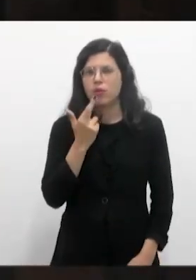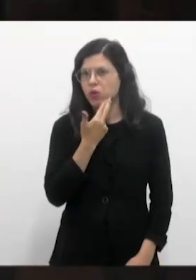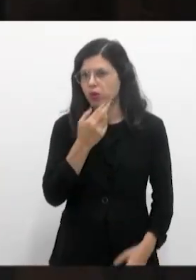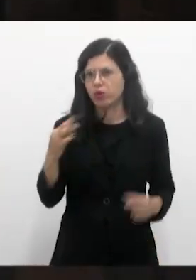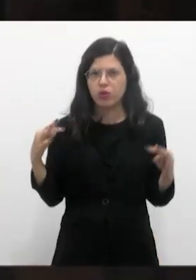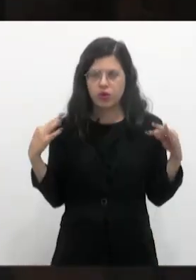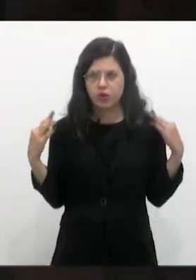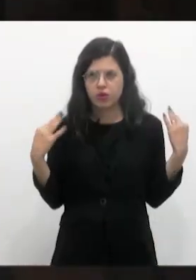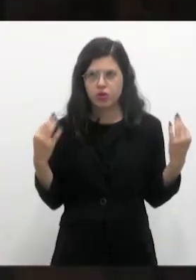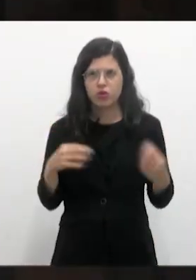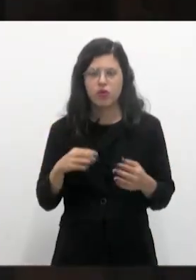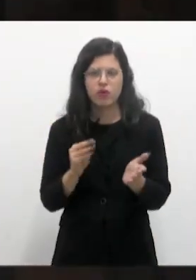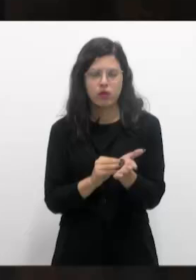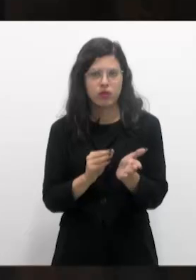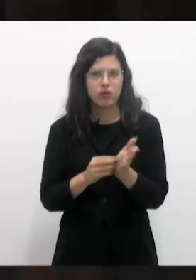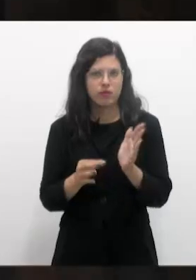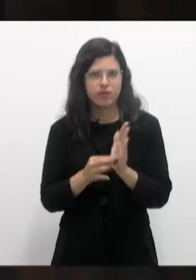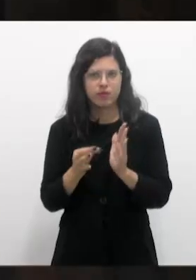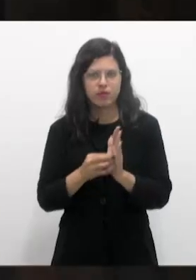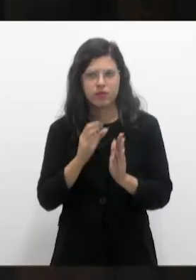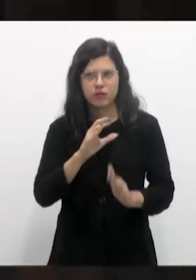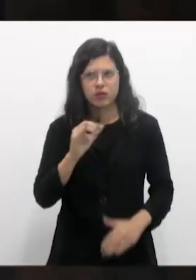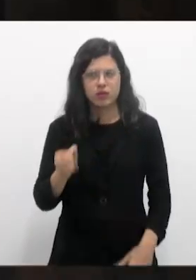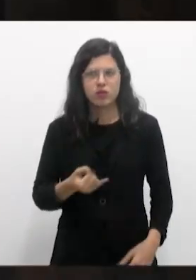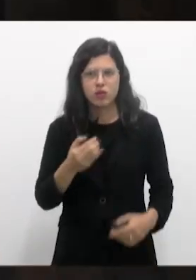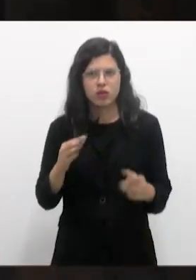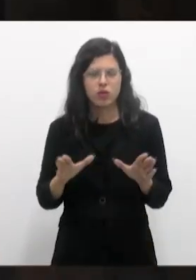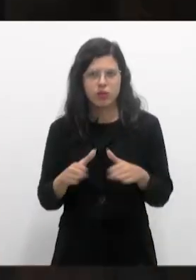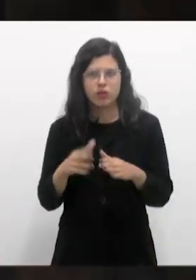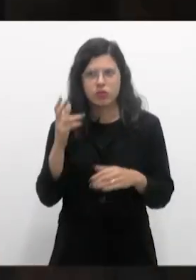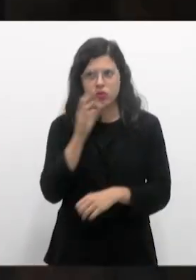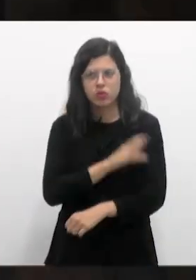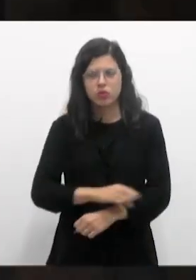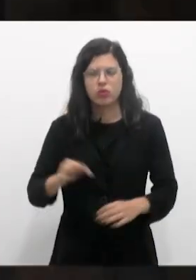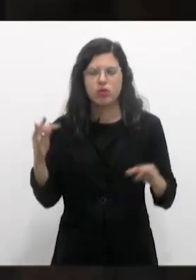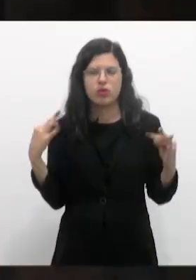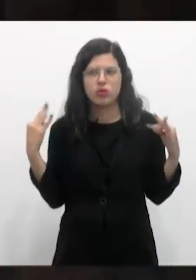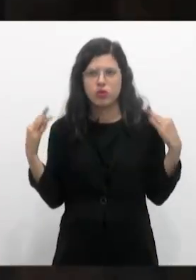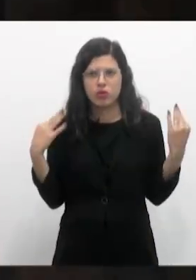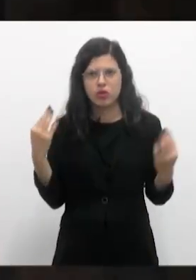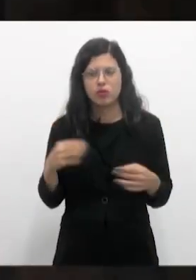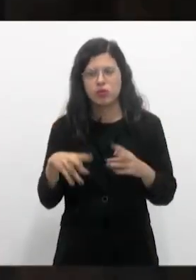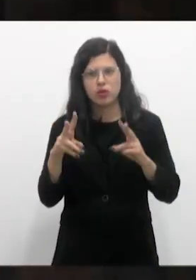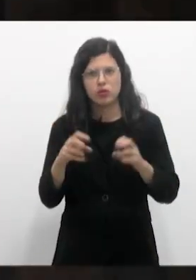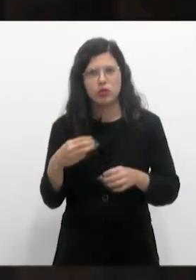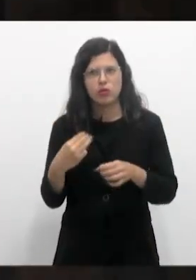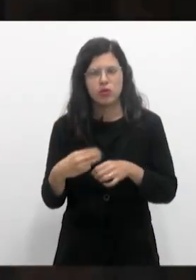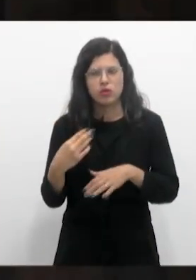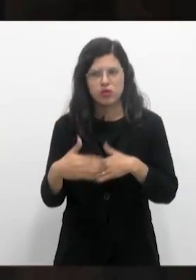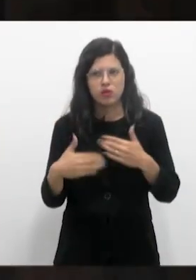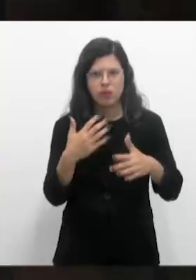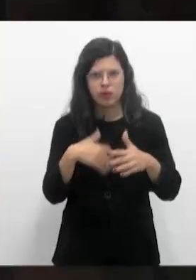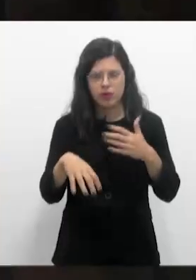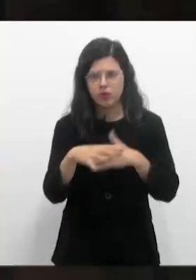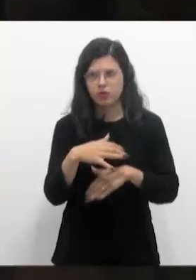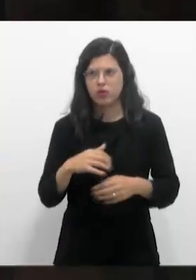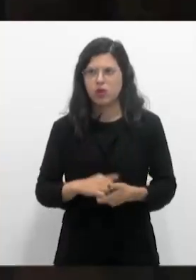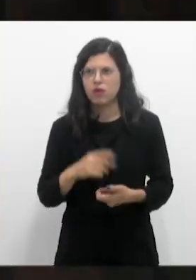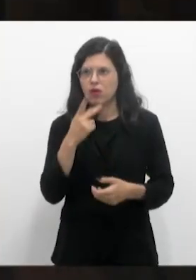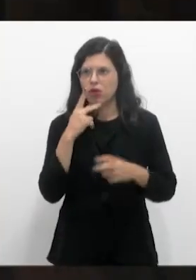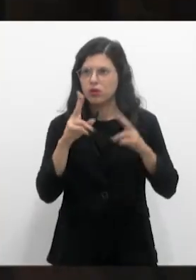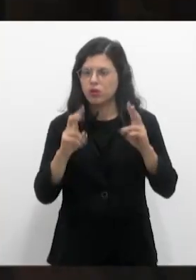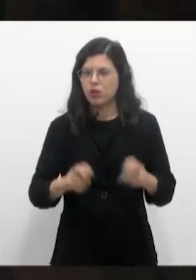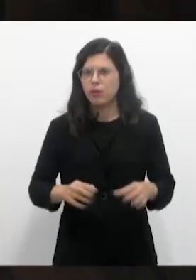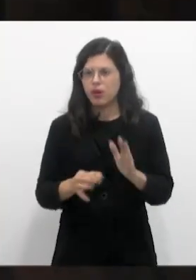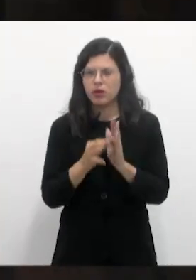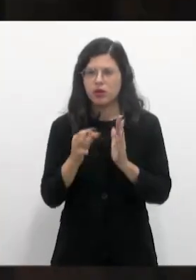das comissões de Constituição e Justiça, de Cultura, de Turismo e de Assuntos Municipais e Desenvolvimento Regional. Para emitir